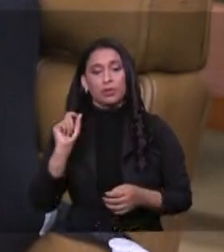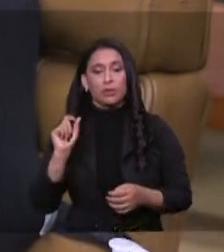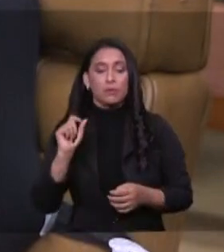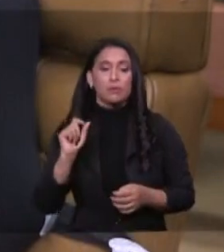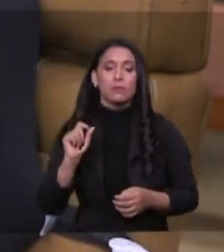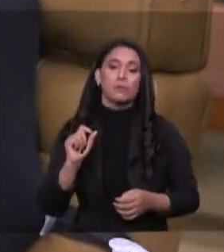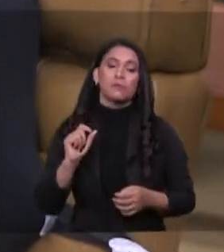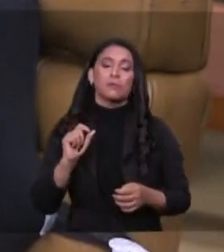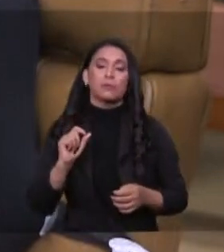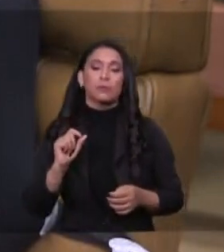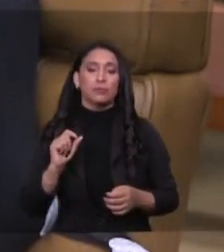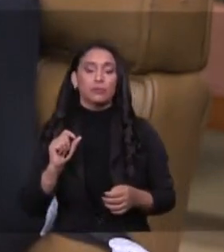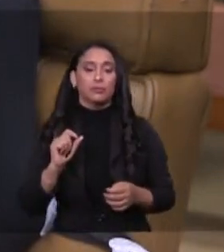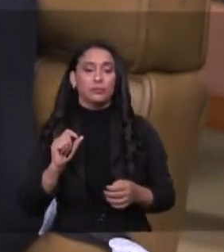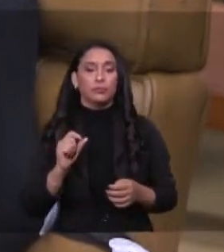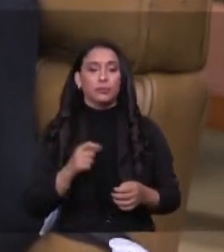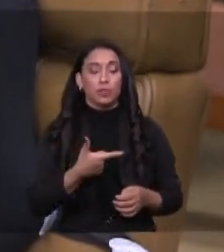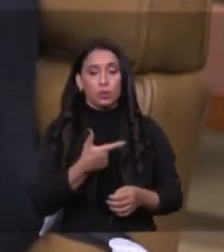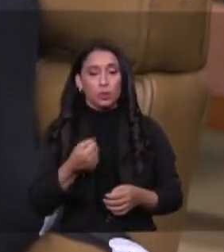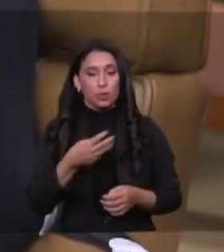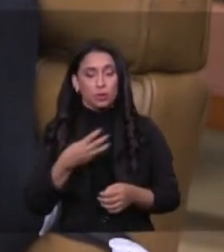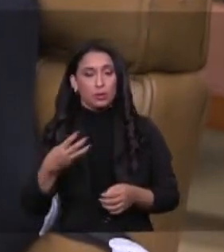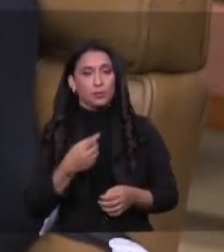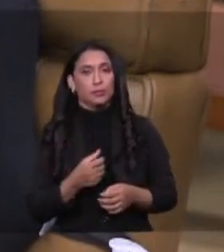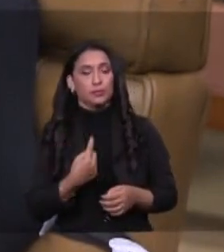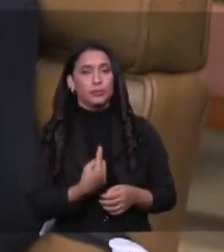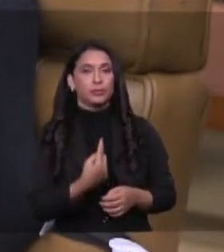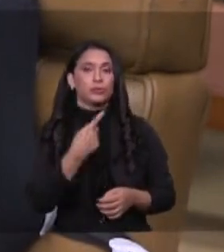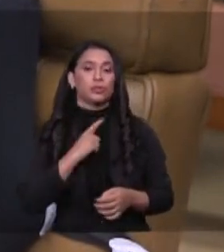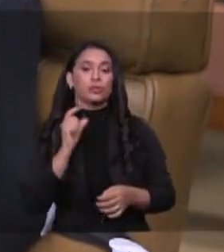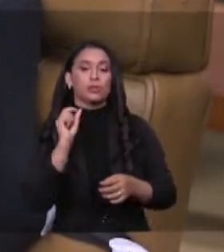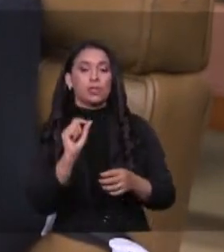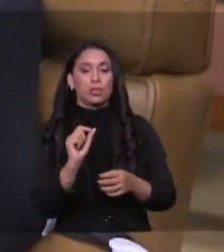recorta-se o âmbito de incidência do 231 da Constituição,